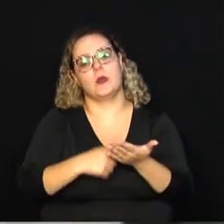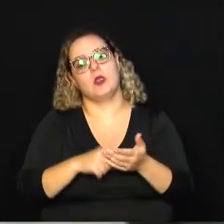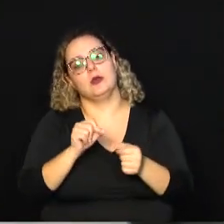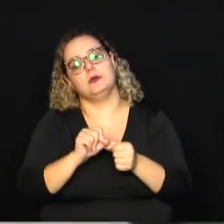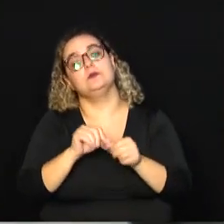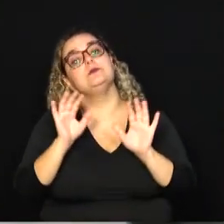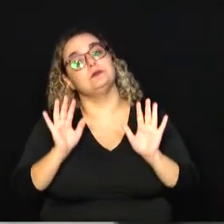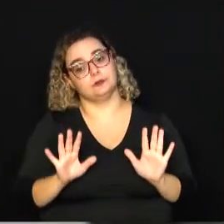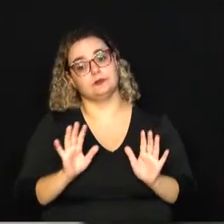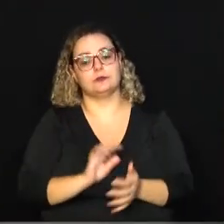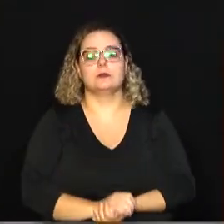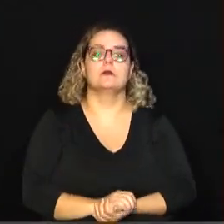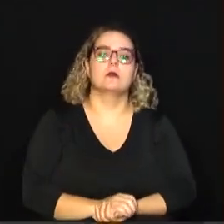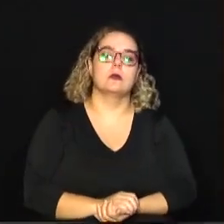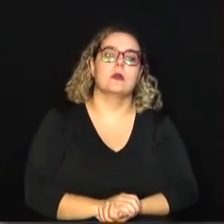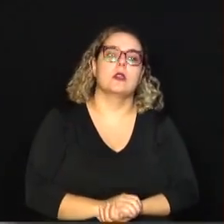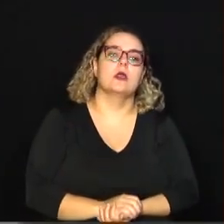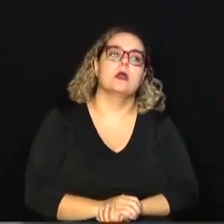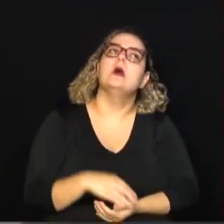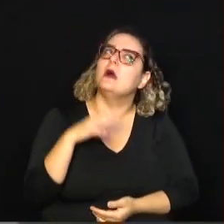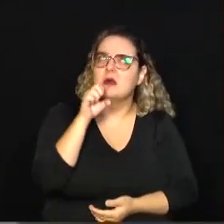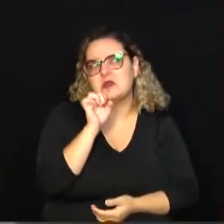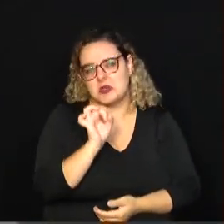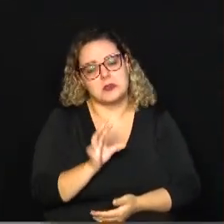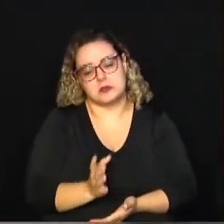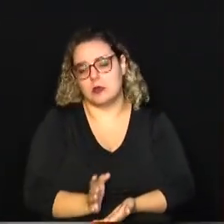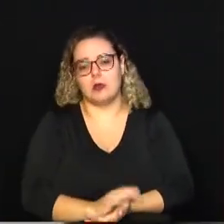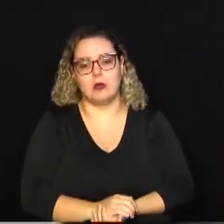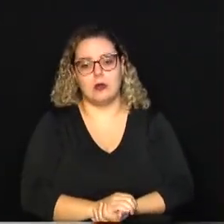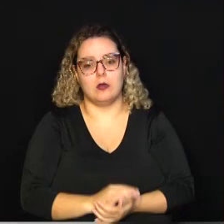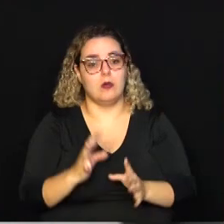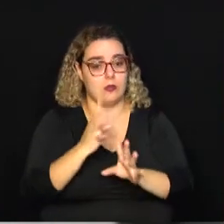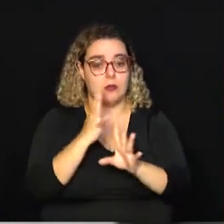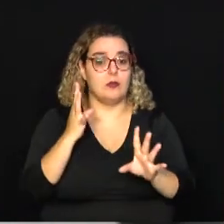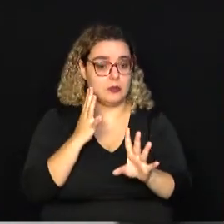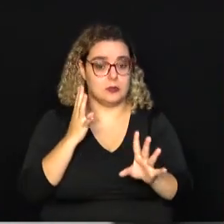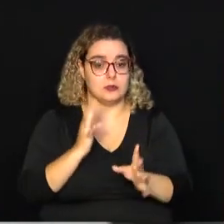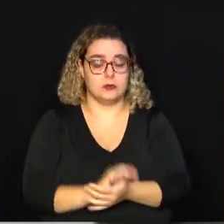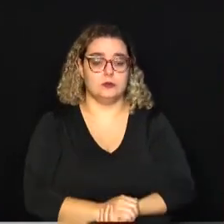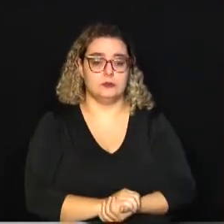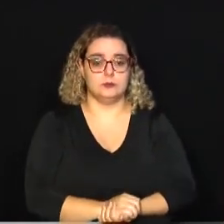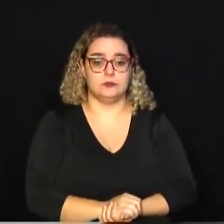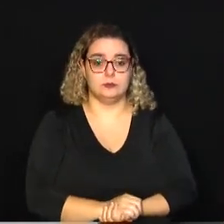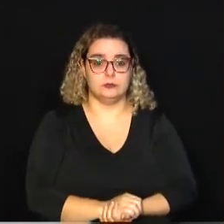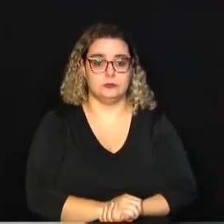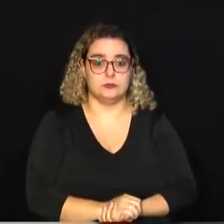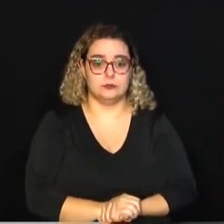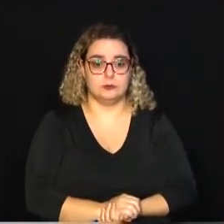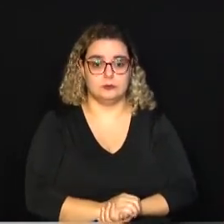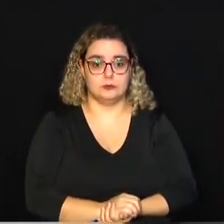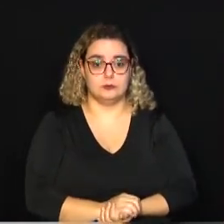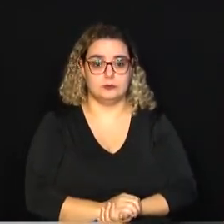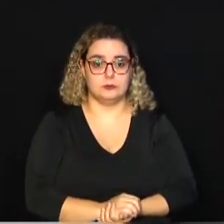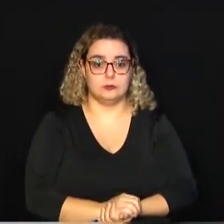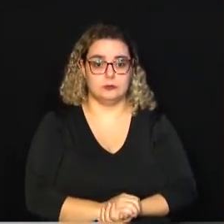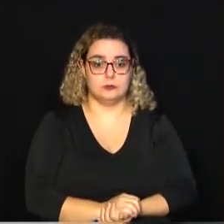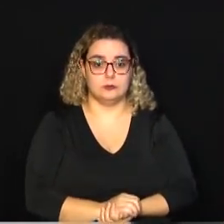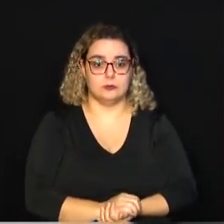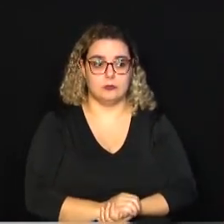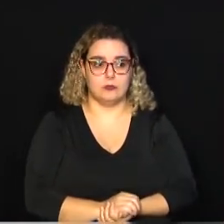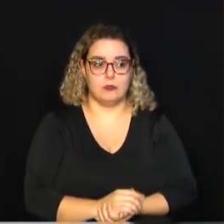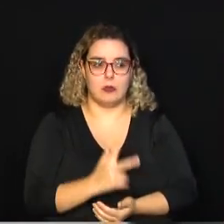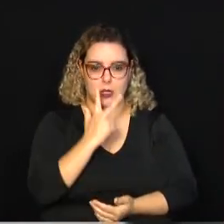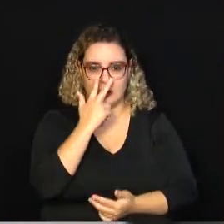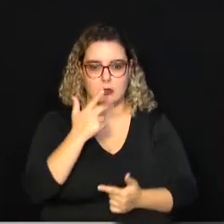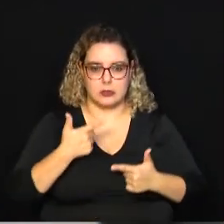tá? Então, muito rapidamente, acho que é isso sobre a questão de fila única. Seria, nesse momento praticamente de cenário de guerra, que é o que